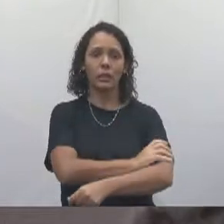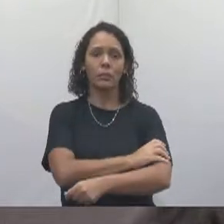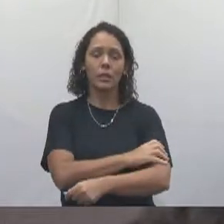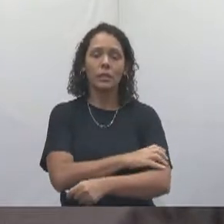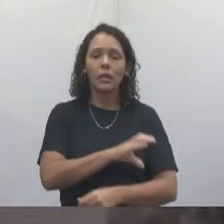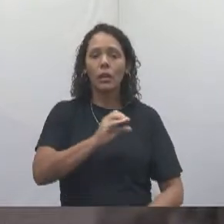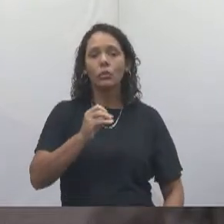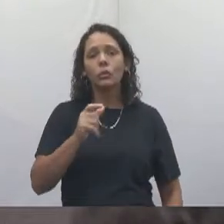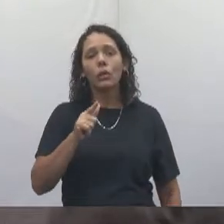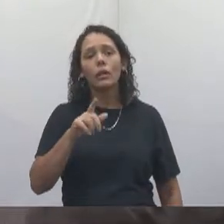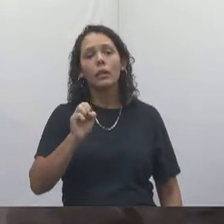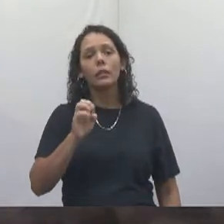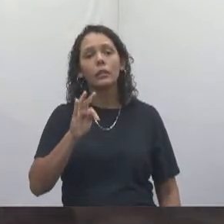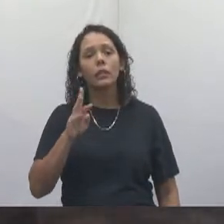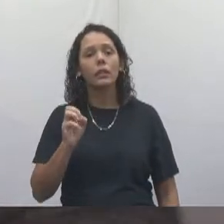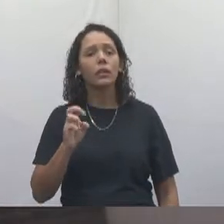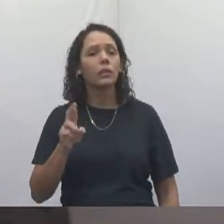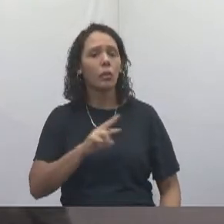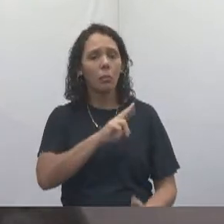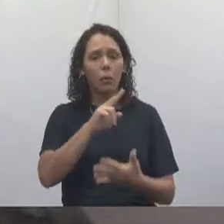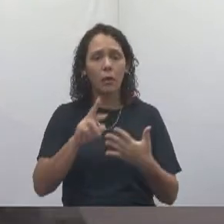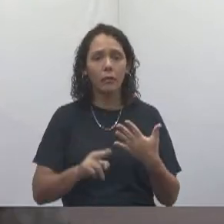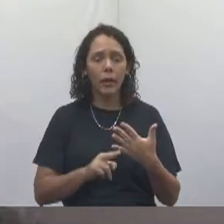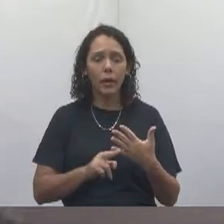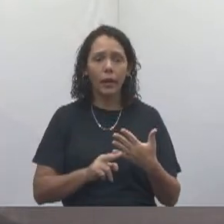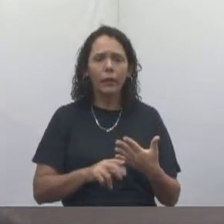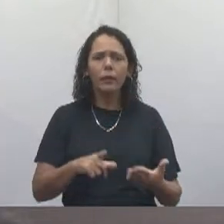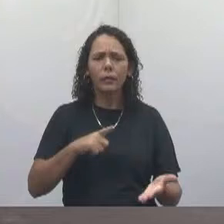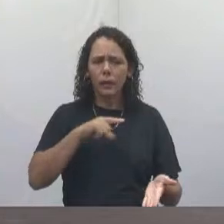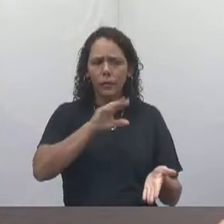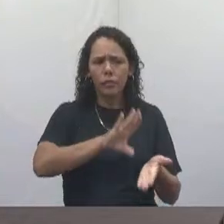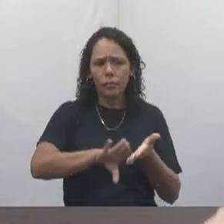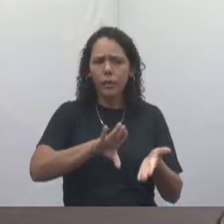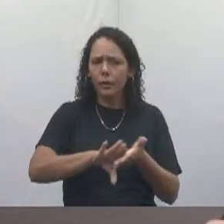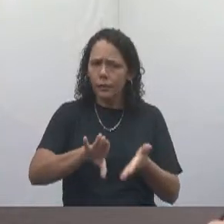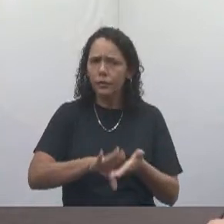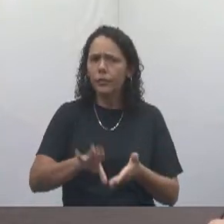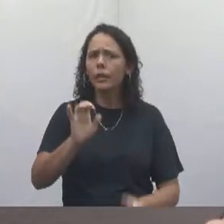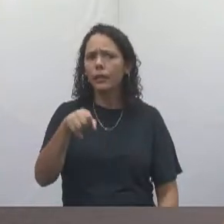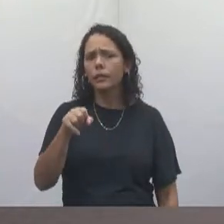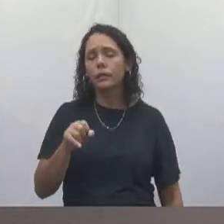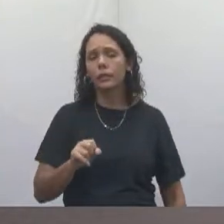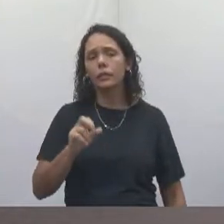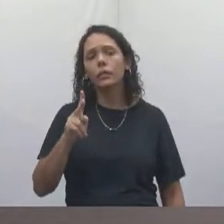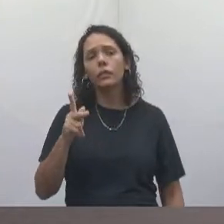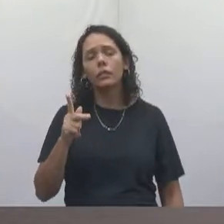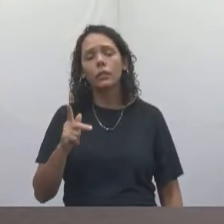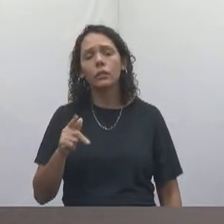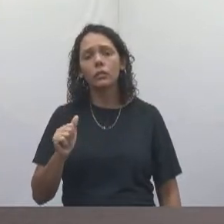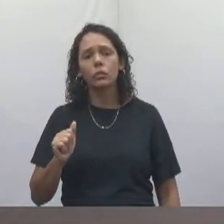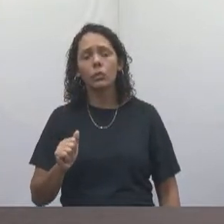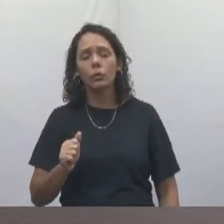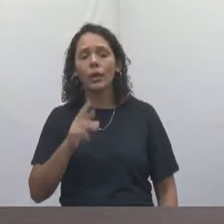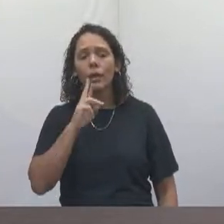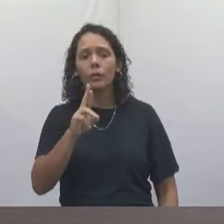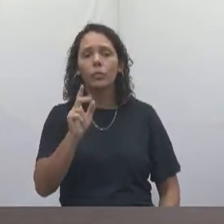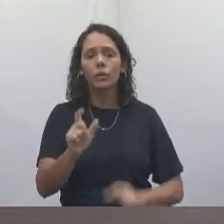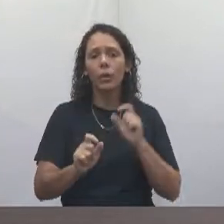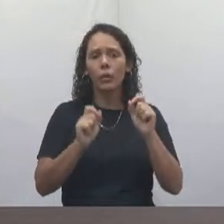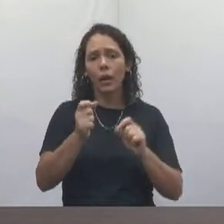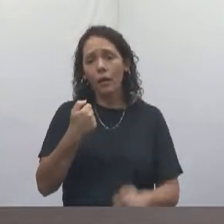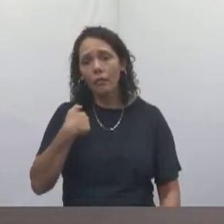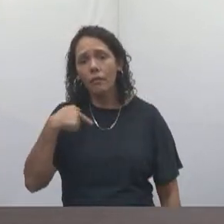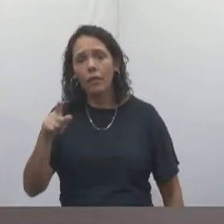colesterol, remédios que houve a retirada sim da nossa rede municipal de saúde. E qual a resposta do prefeito? Vai lá